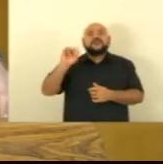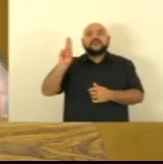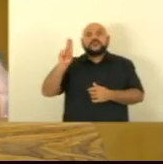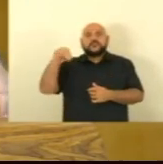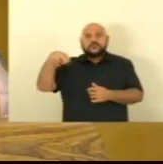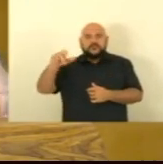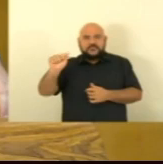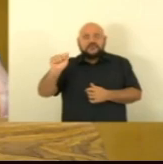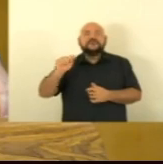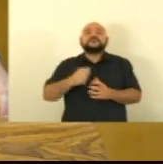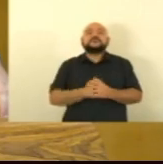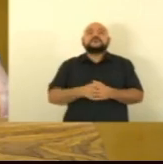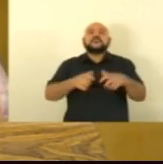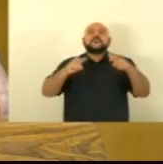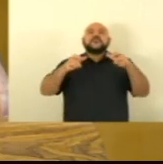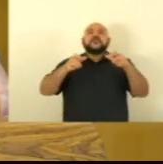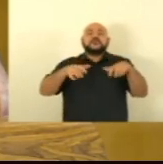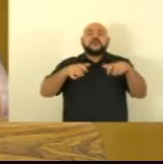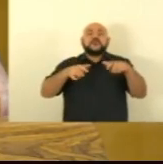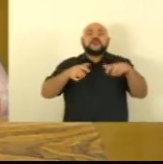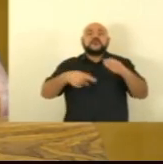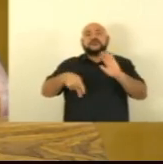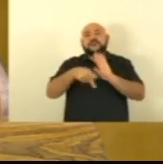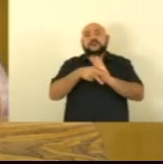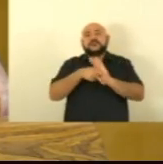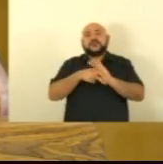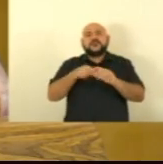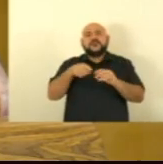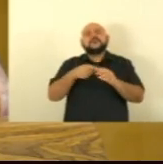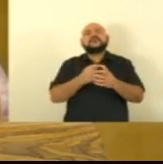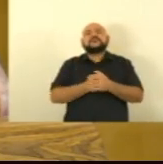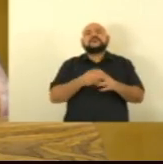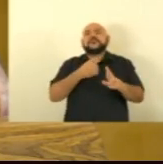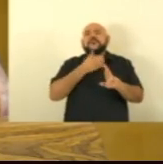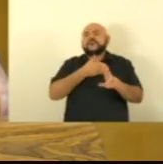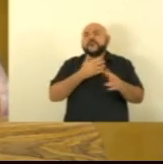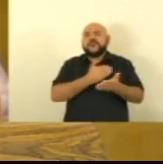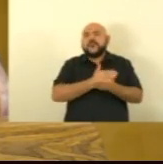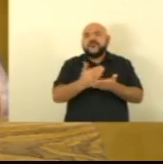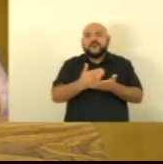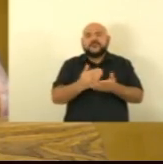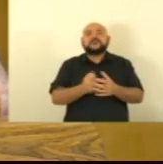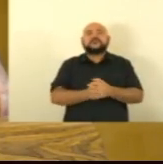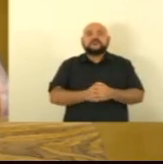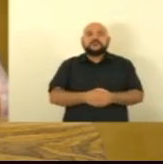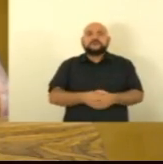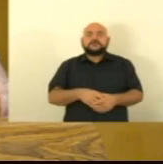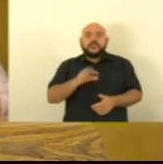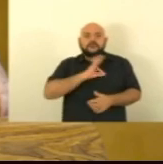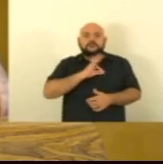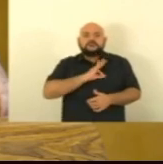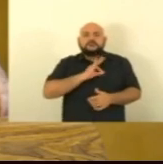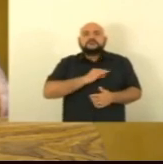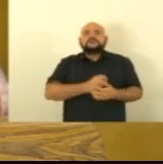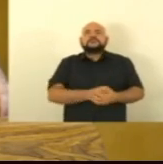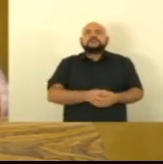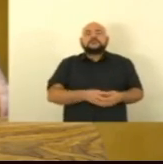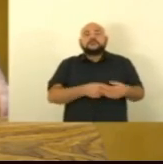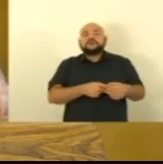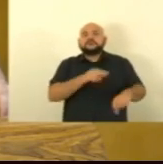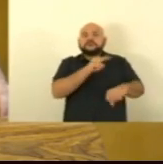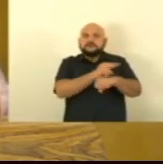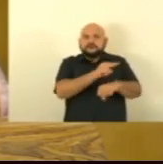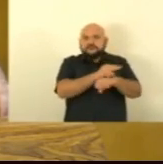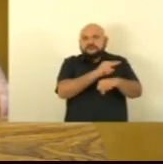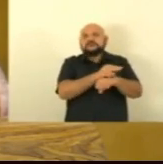dos locais que foram idealizadores desse policiamento da SAFR, em referência ao que